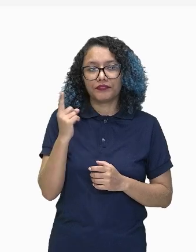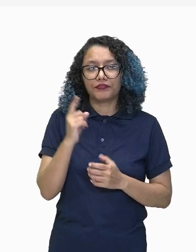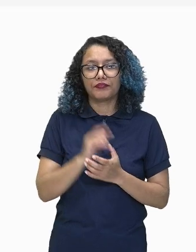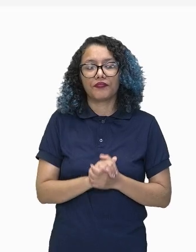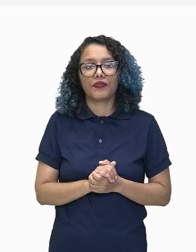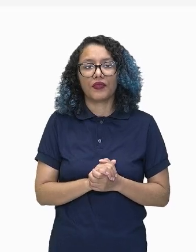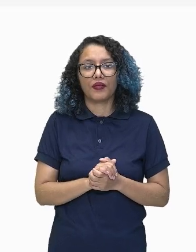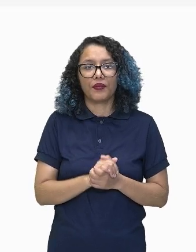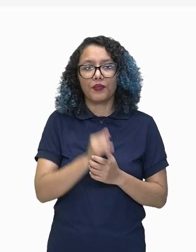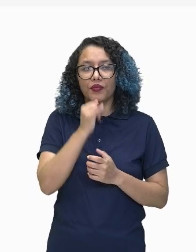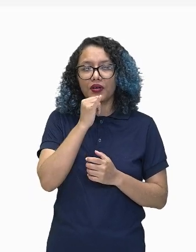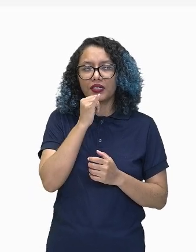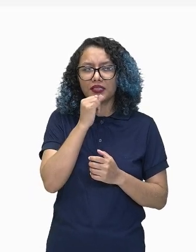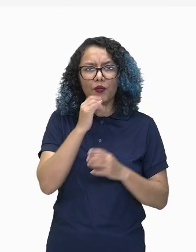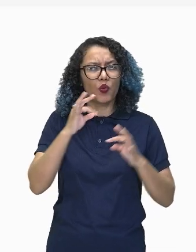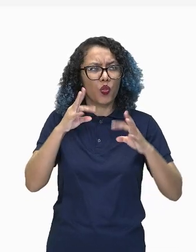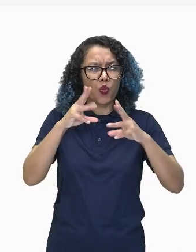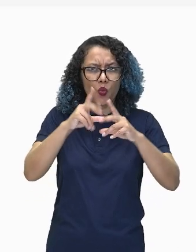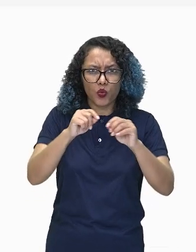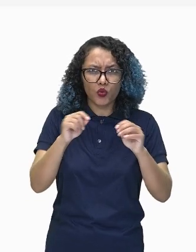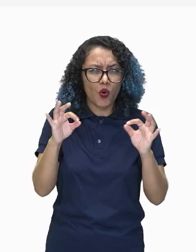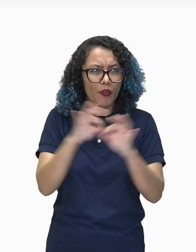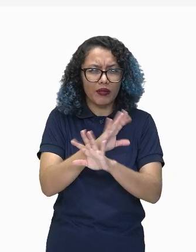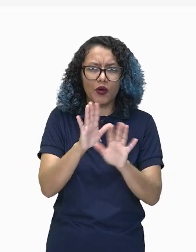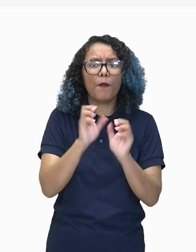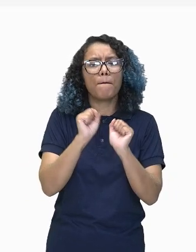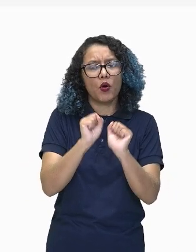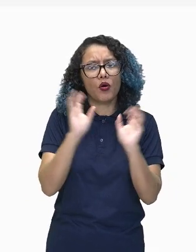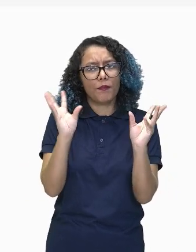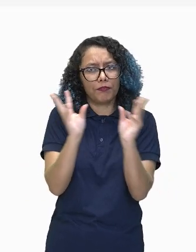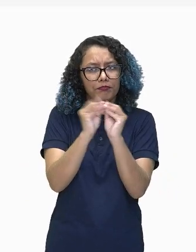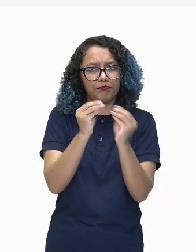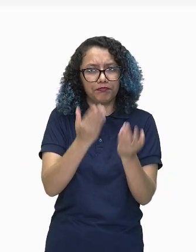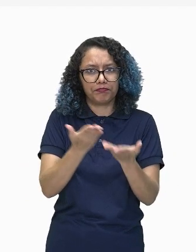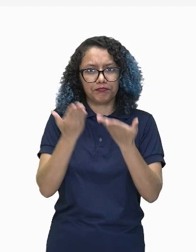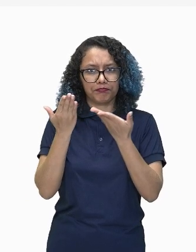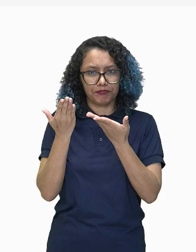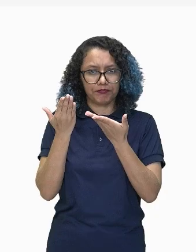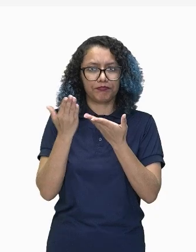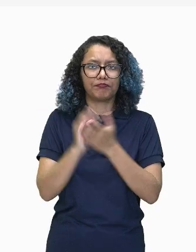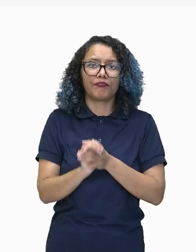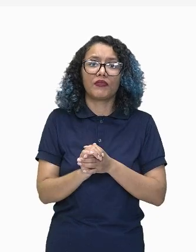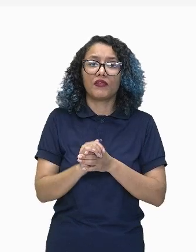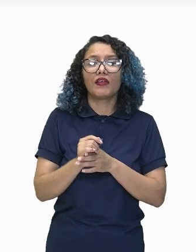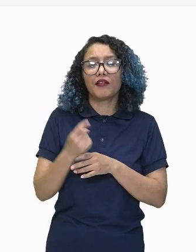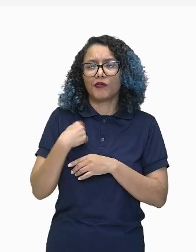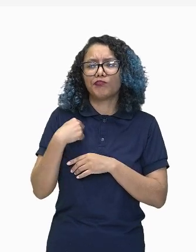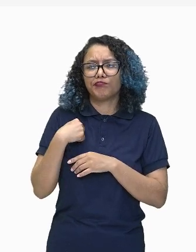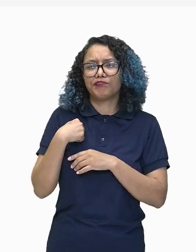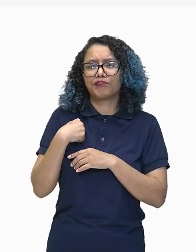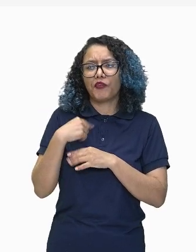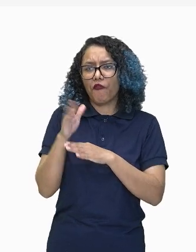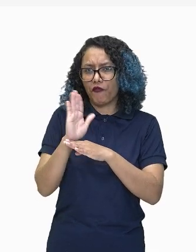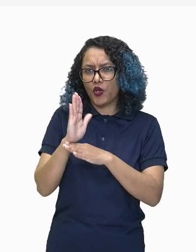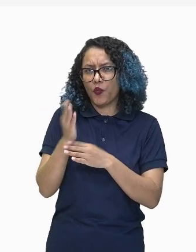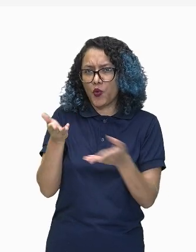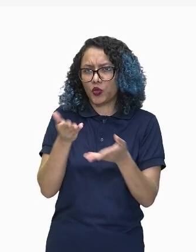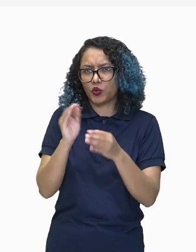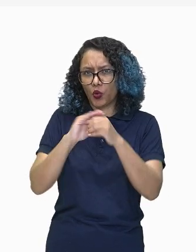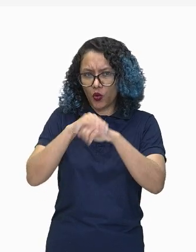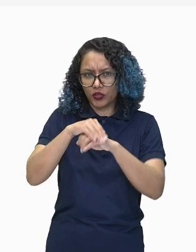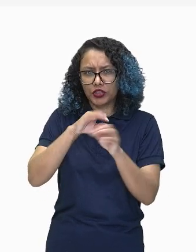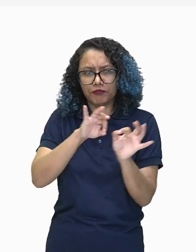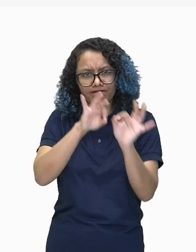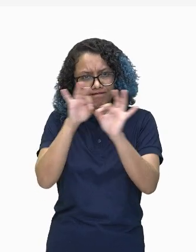to watch a movie tonight, você pode dizer I'm gonna watch a movie tonight. Então, eu vou assistir a um filme hoje à noite. Você tem o